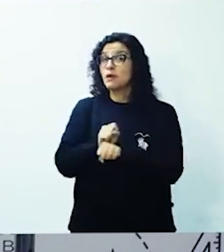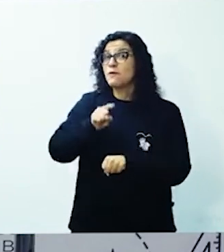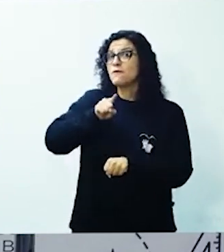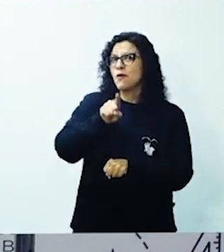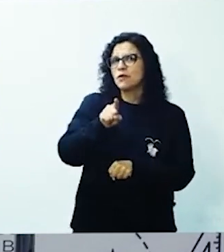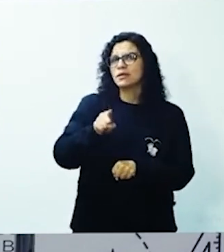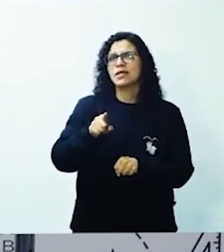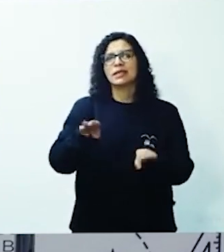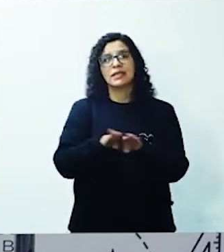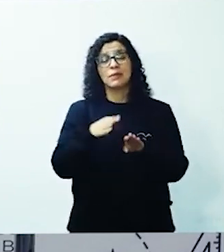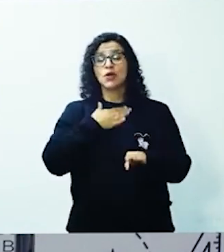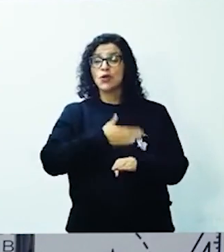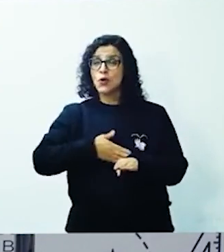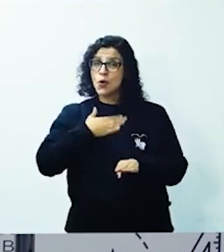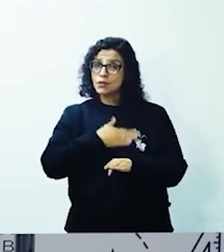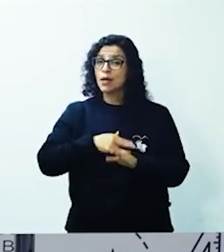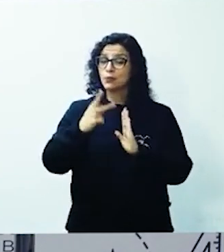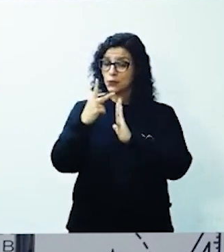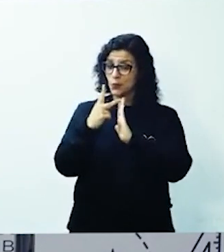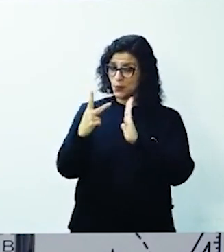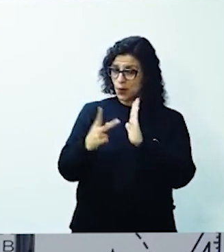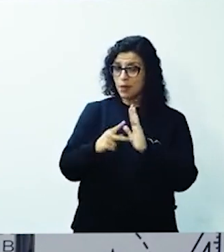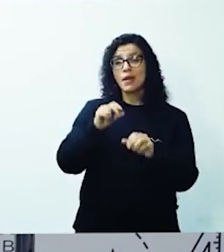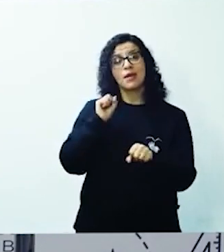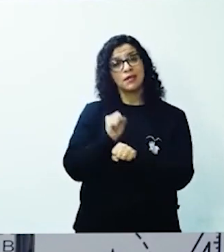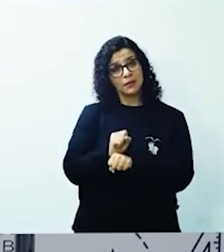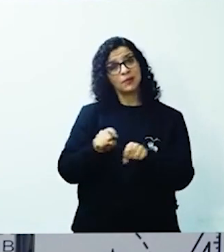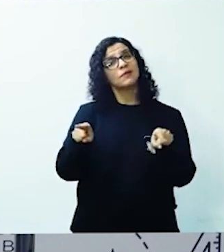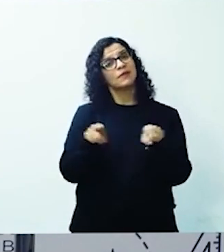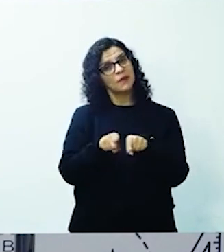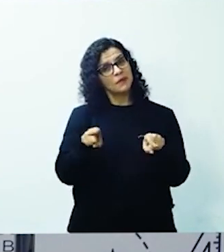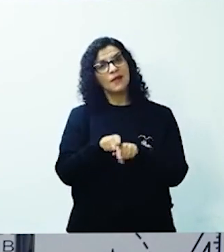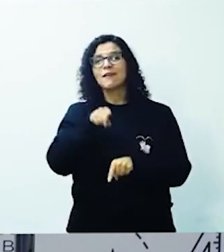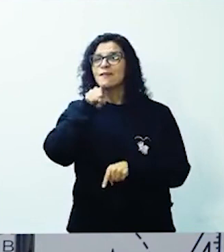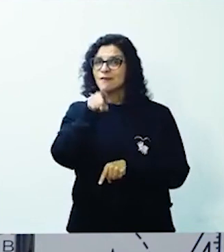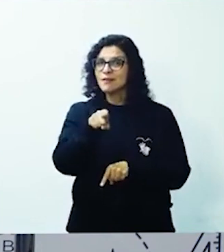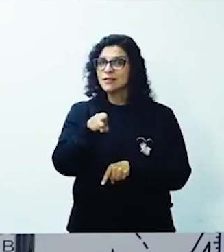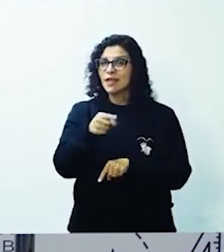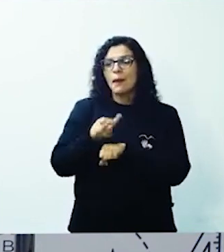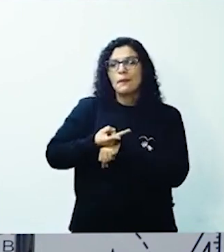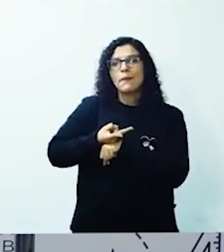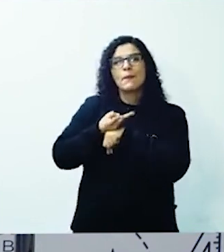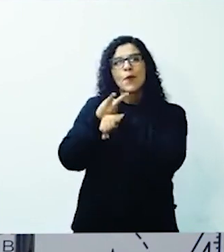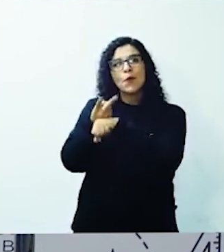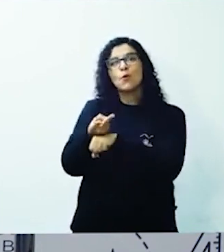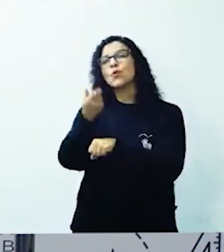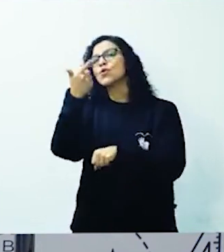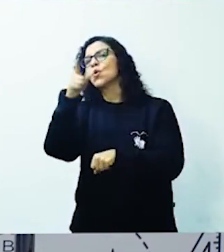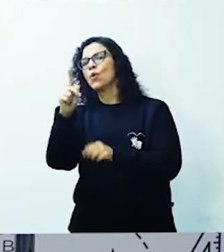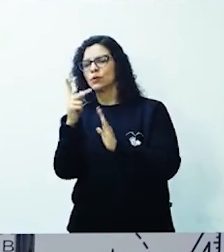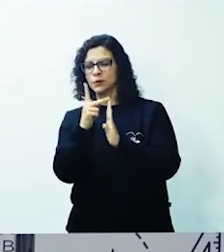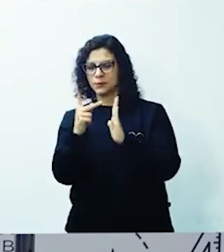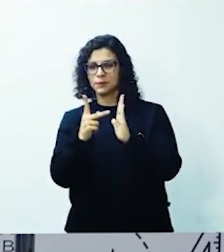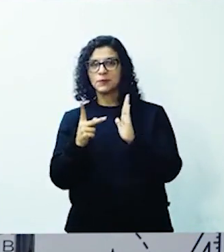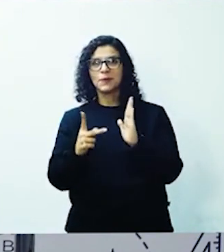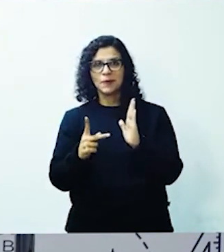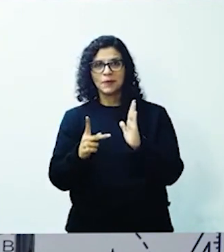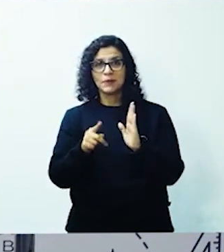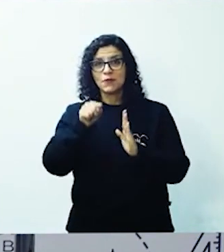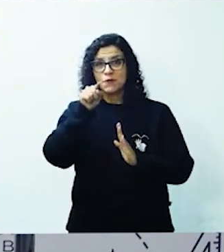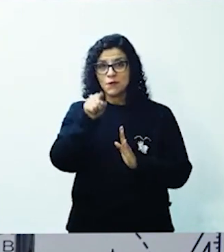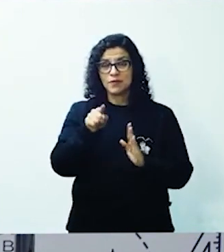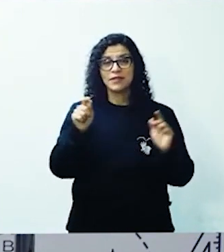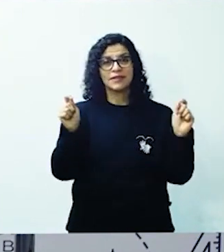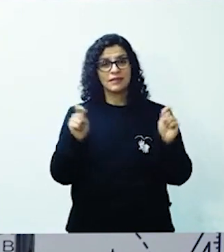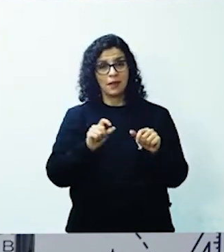vocês tenham gostado do poema e espero também que vocês busquem outros poemas para que